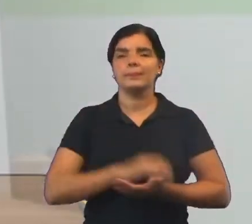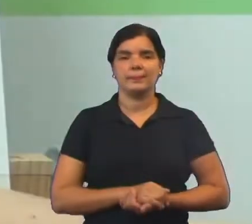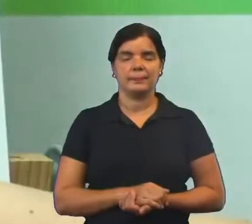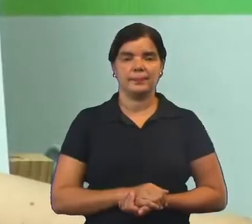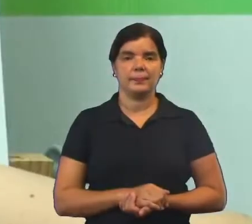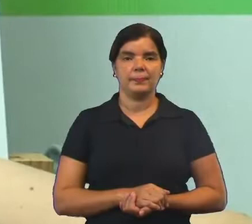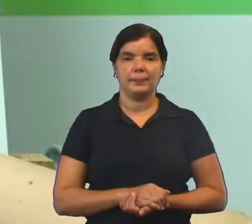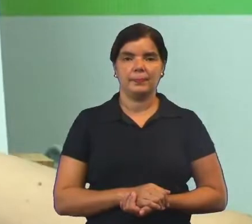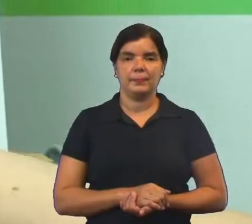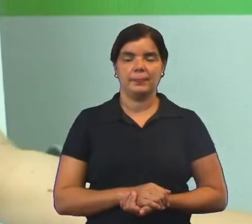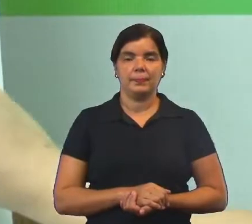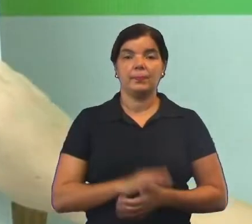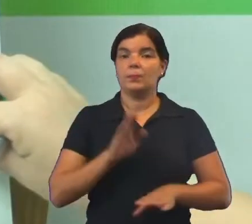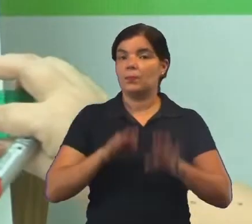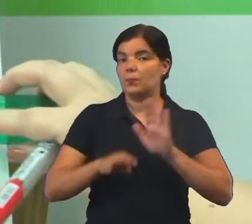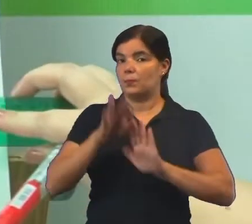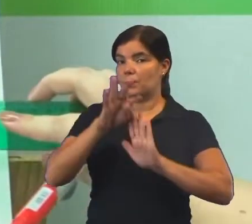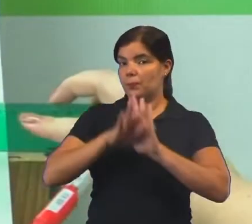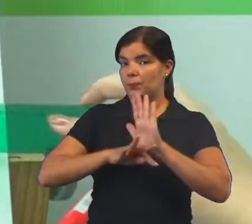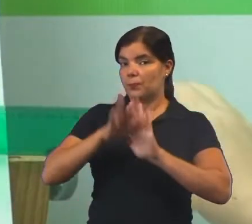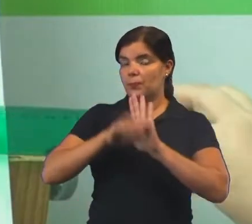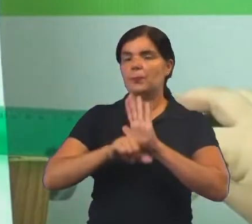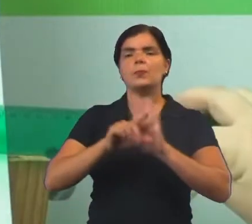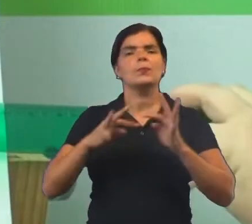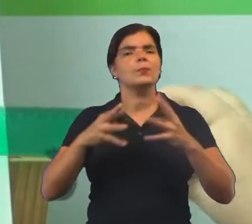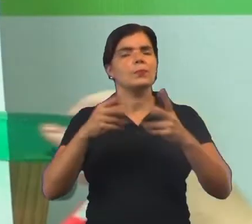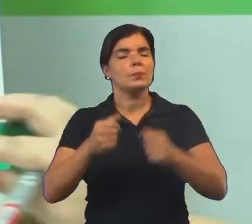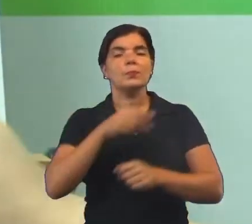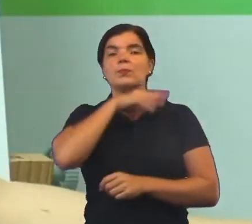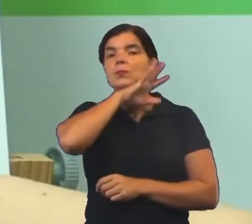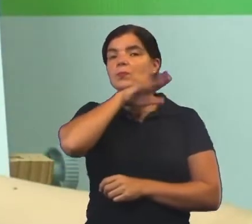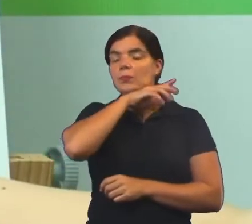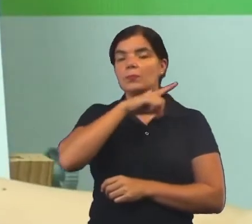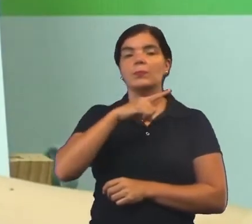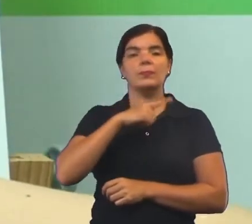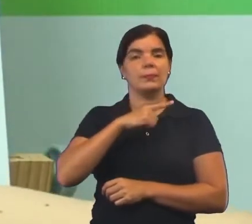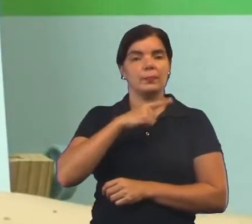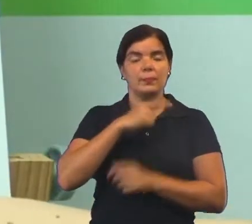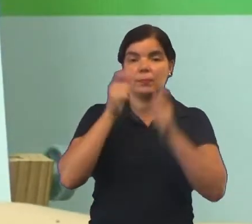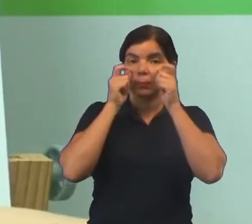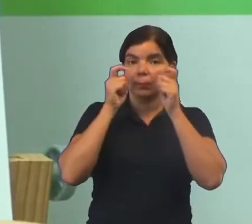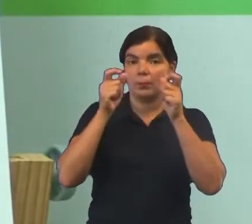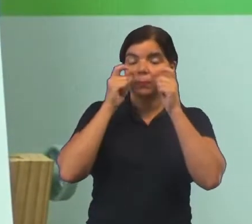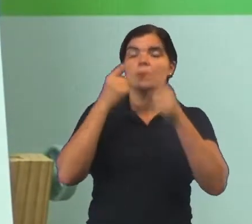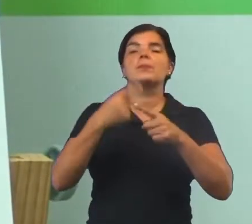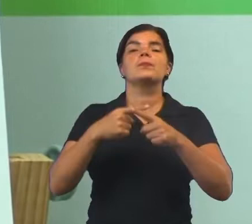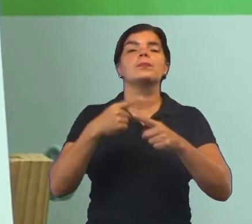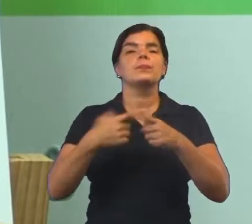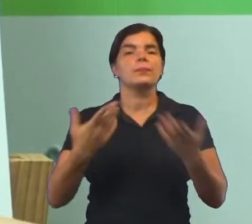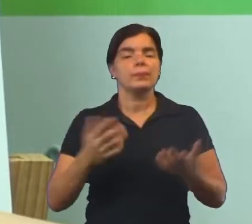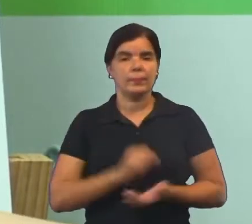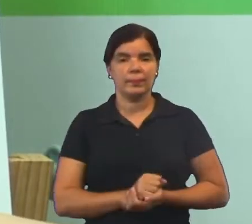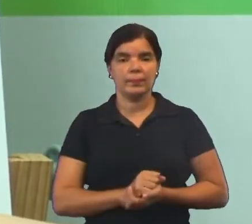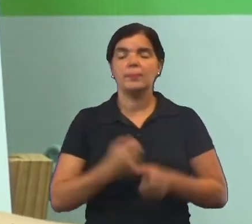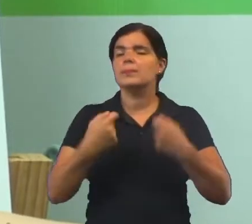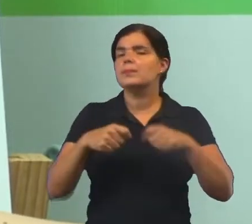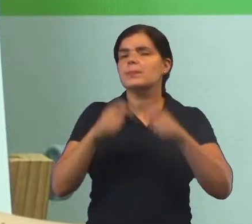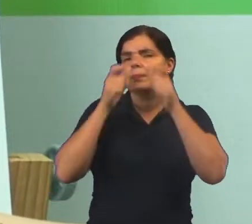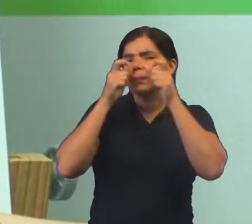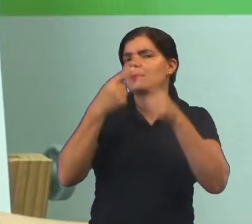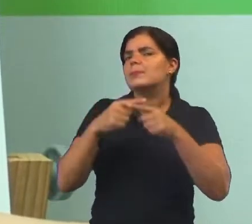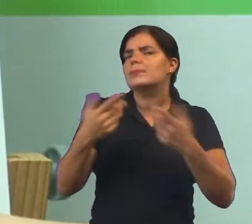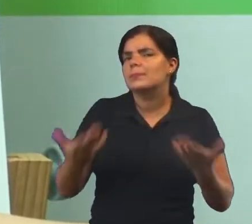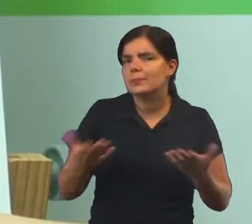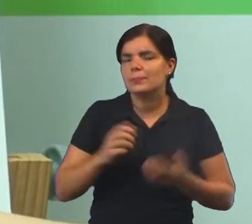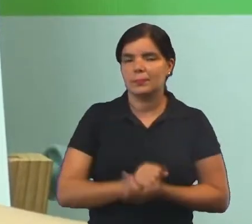marcar? De acordo com esse texto, todos os bichos terão que ficar acordados. Por quê? Por que que eles vão precisar ficar